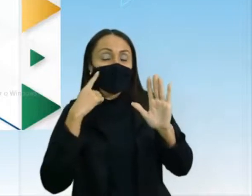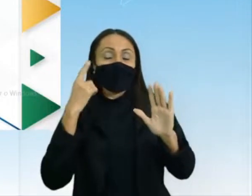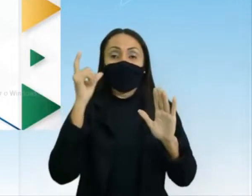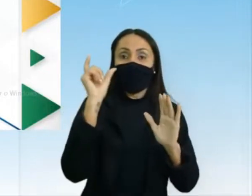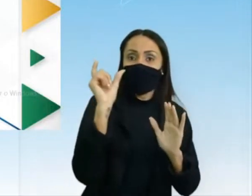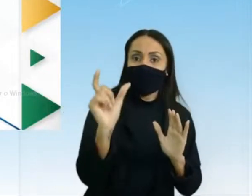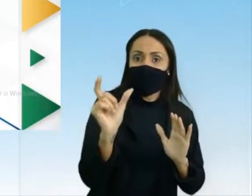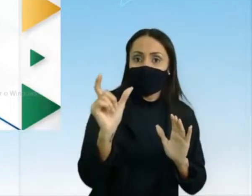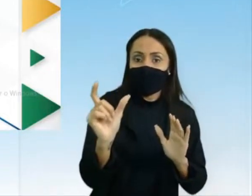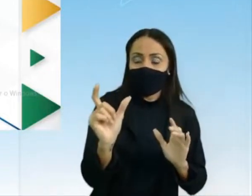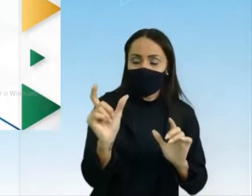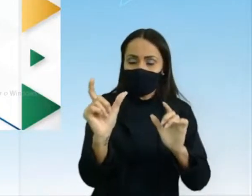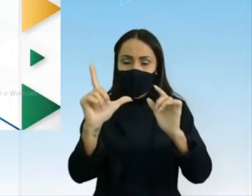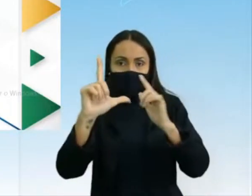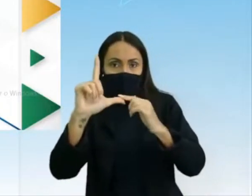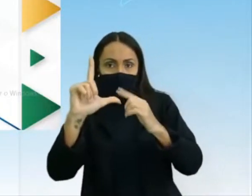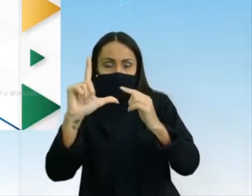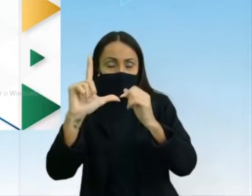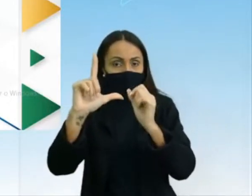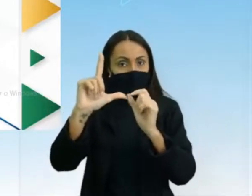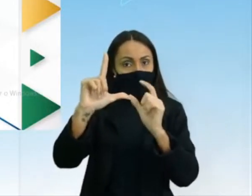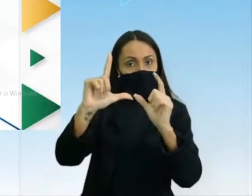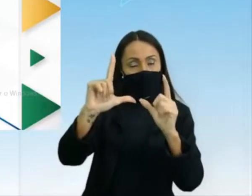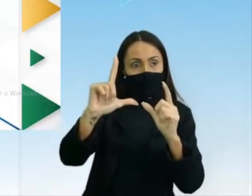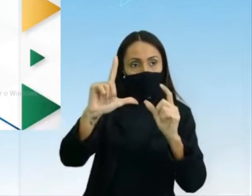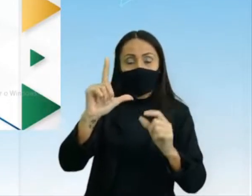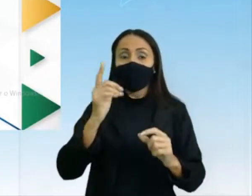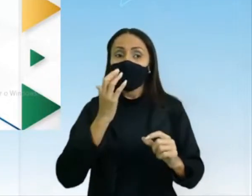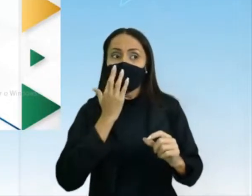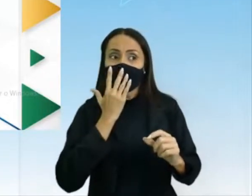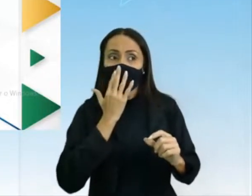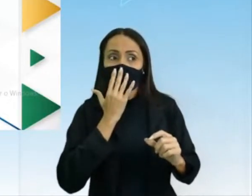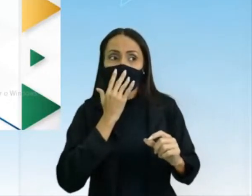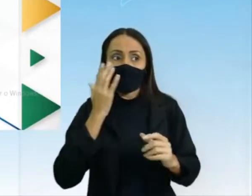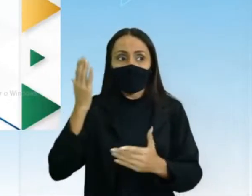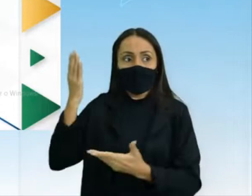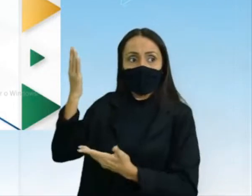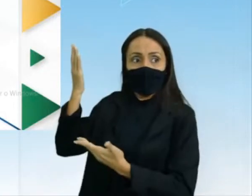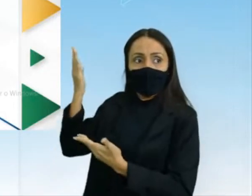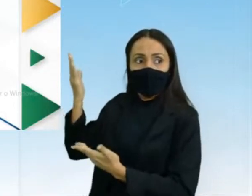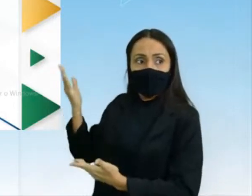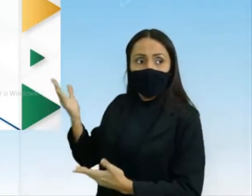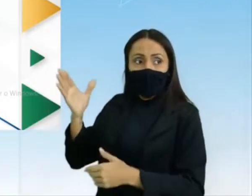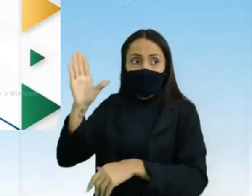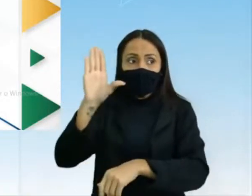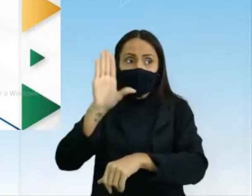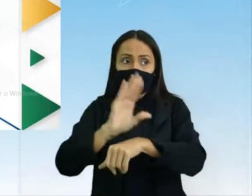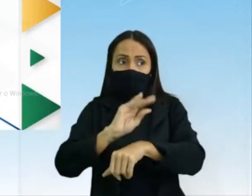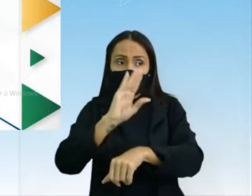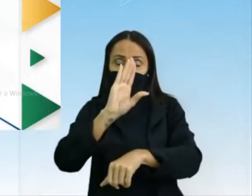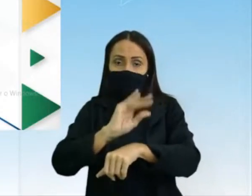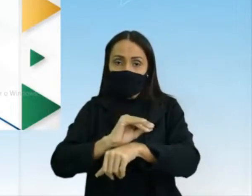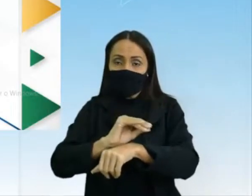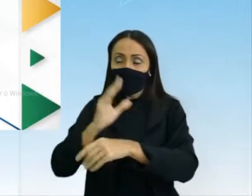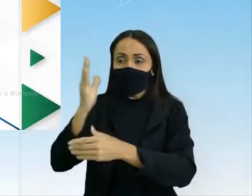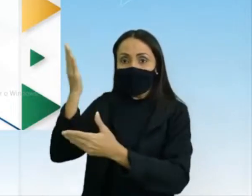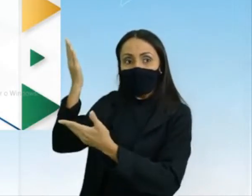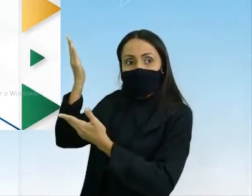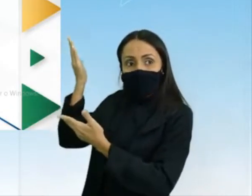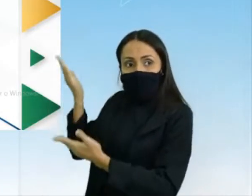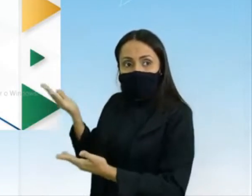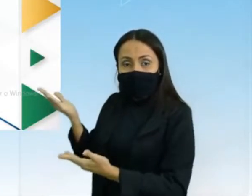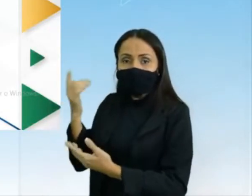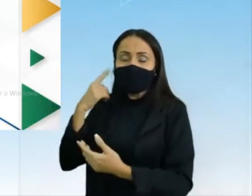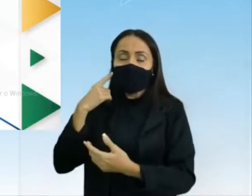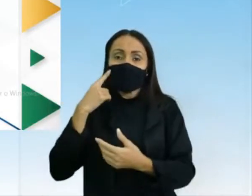o tamanho da letra, a cor da letra, a fotografia que aí está